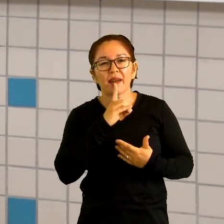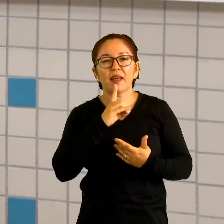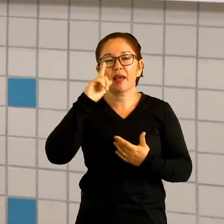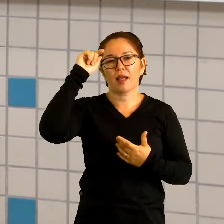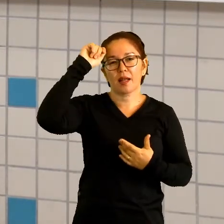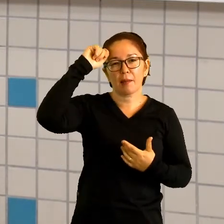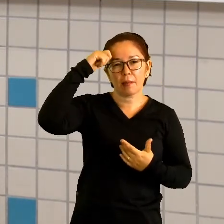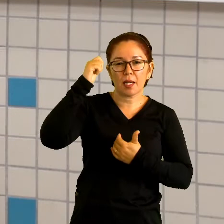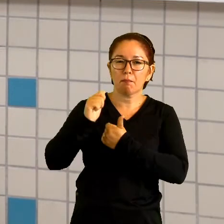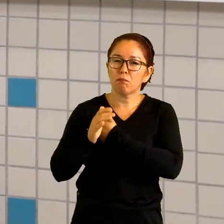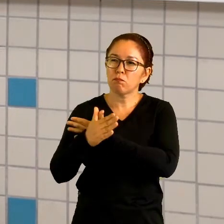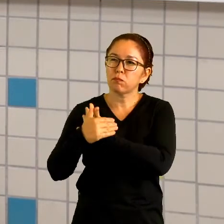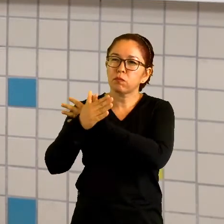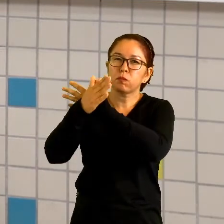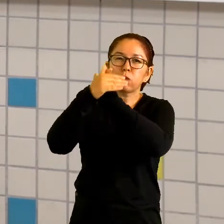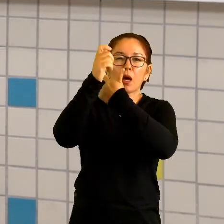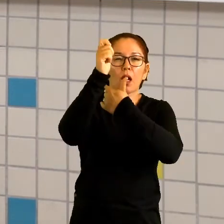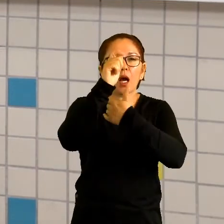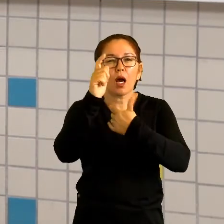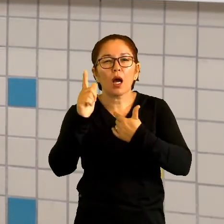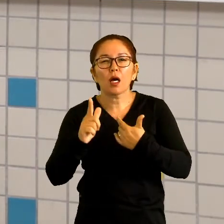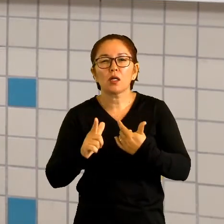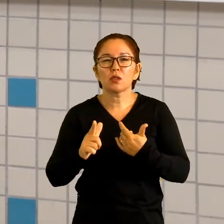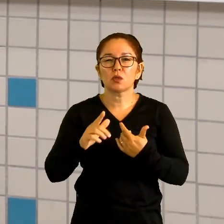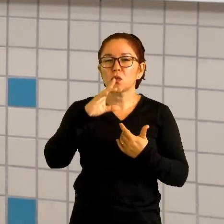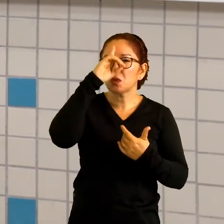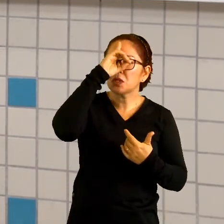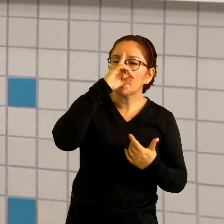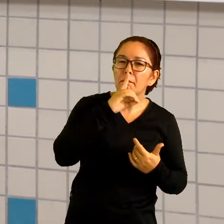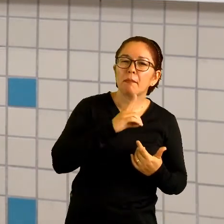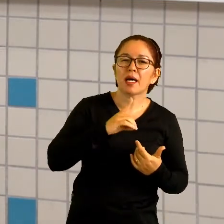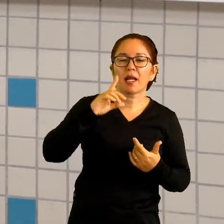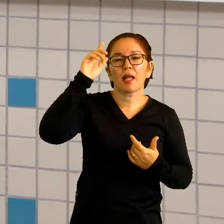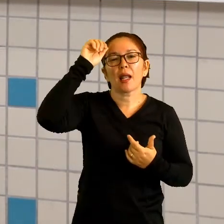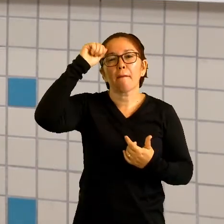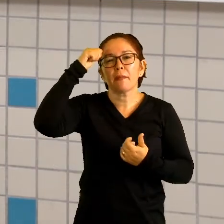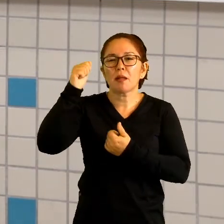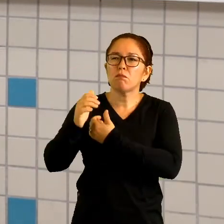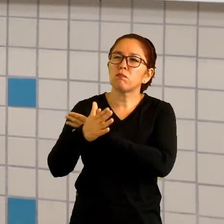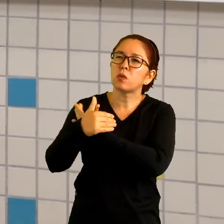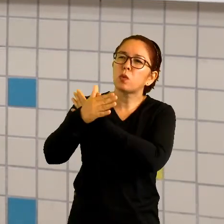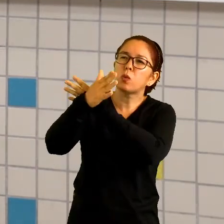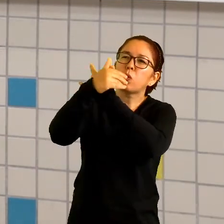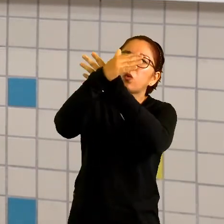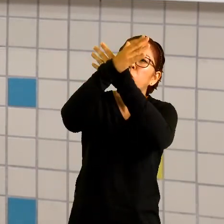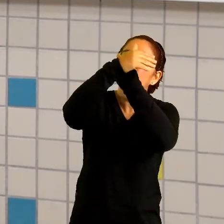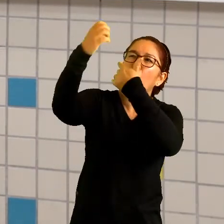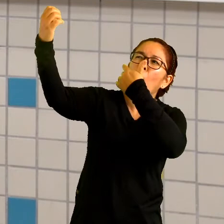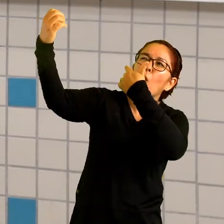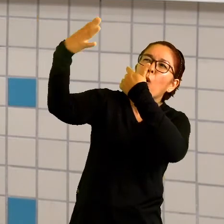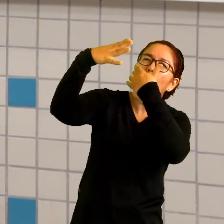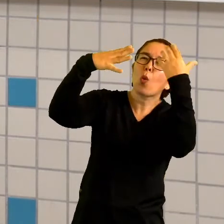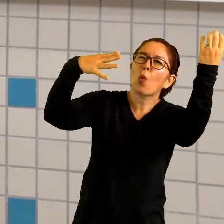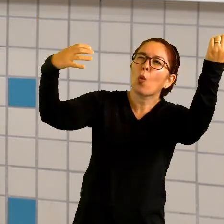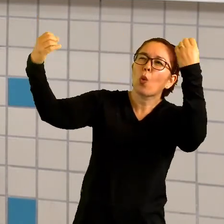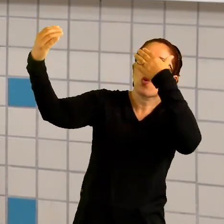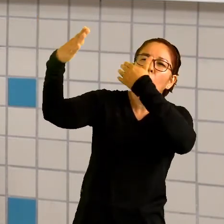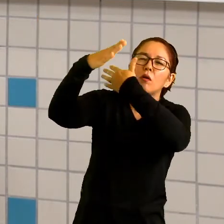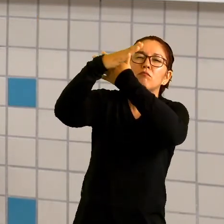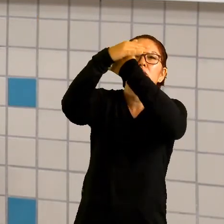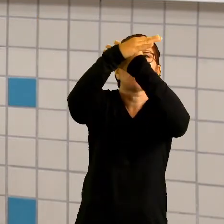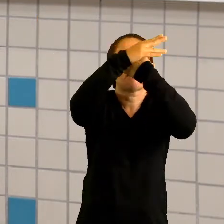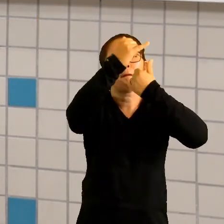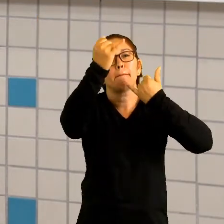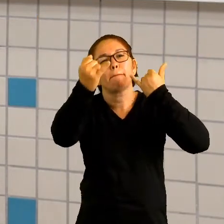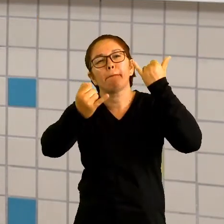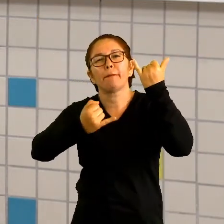o que as borboletas azuis, amarelas e pretas fazem na luz? Elas brincam.